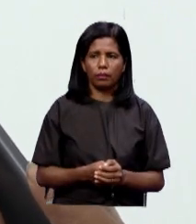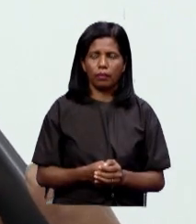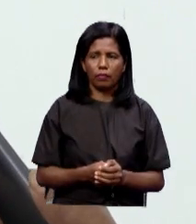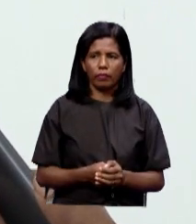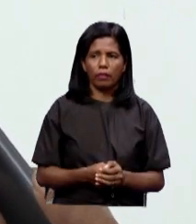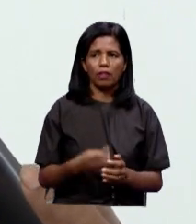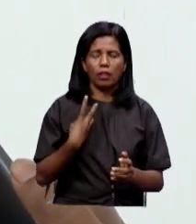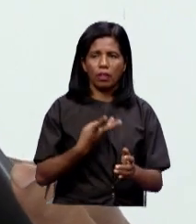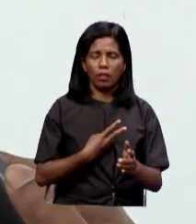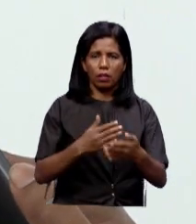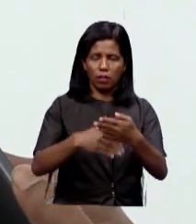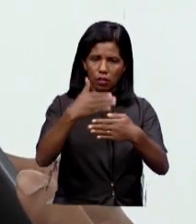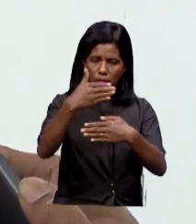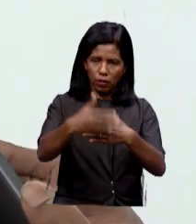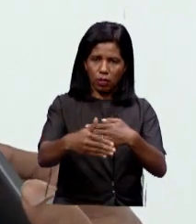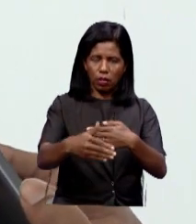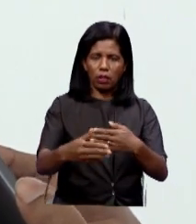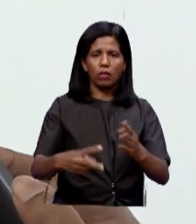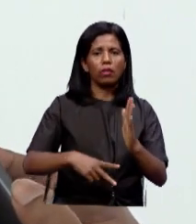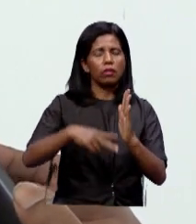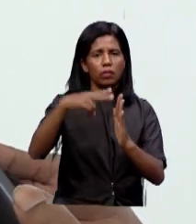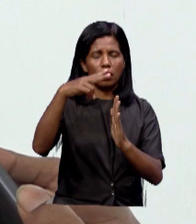Carita no espaço da para a tu valoriza,